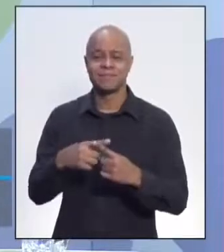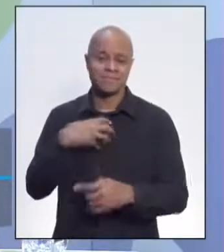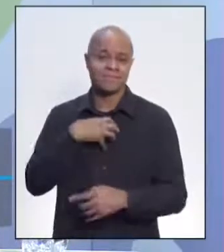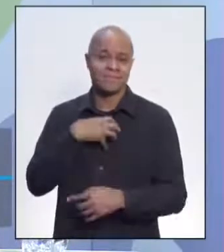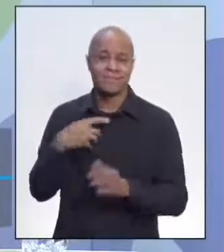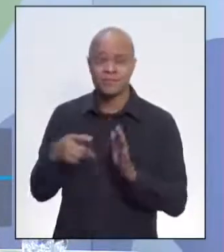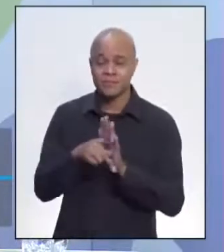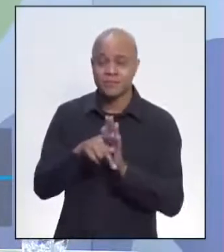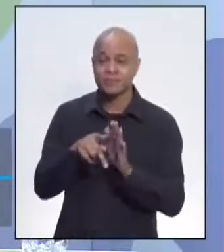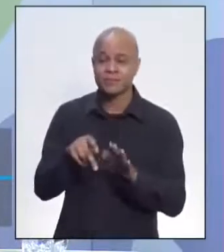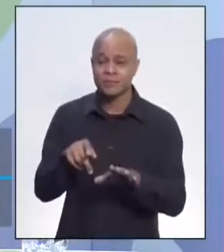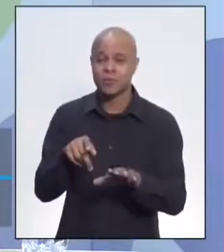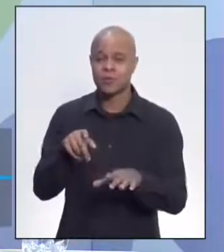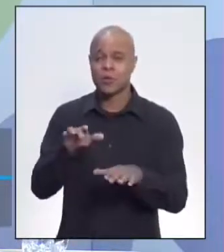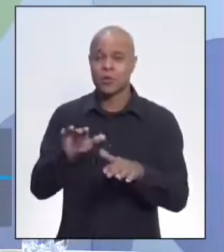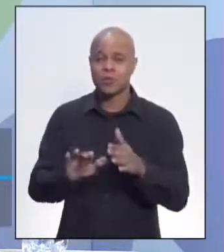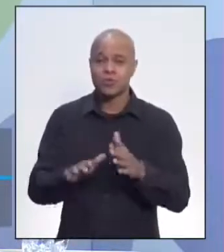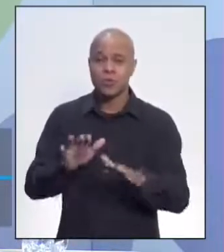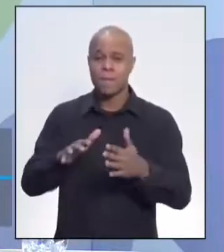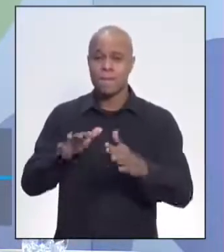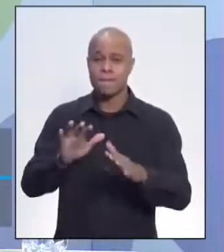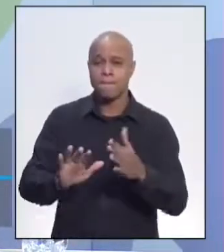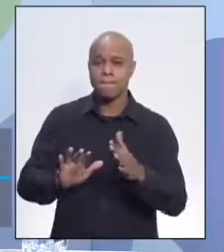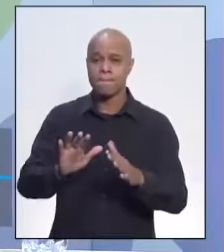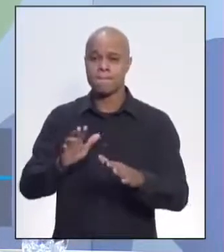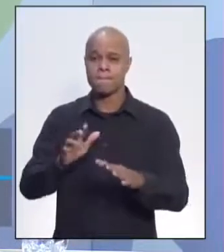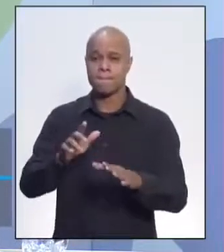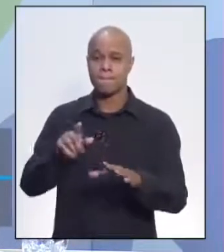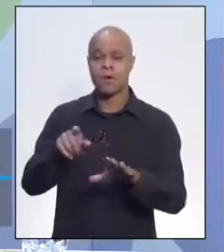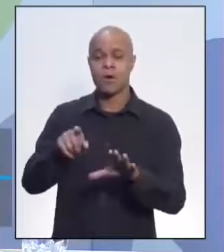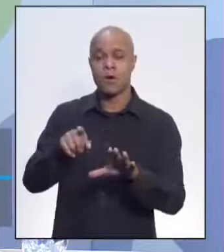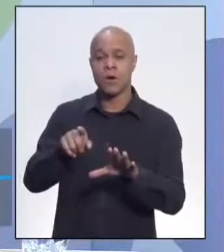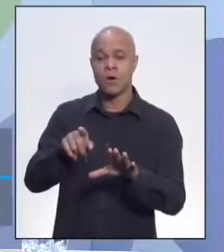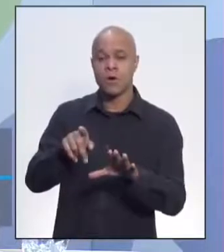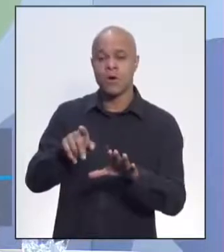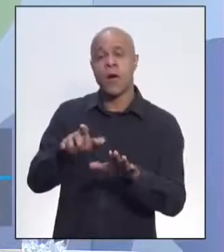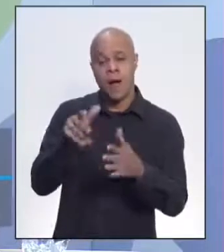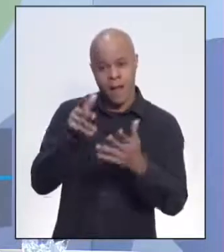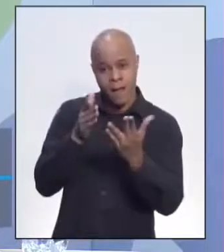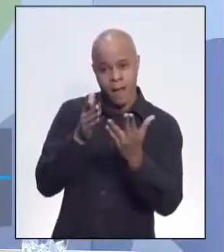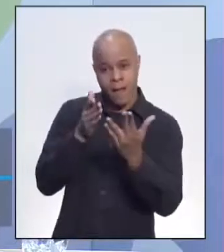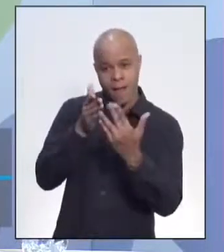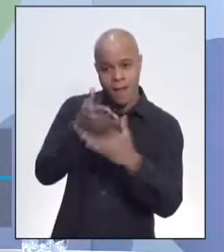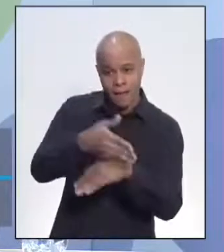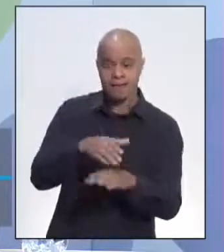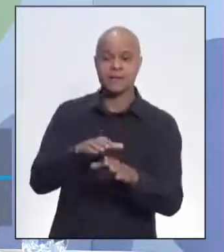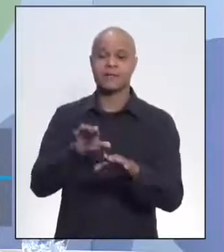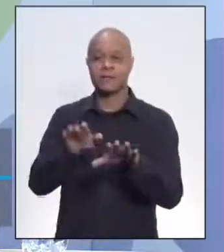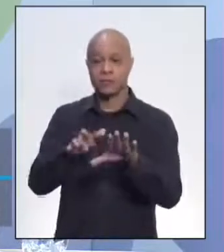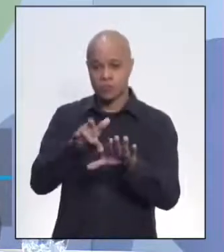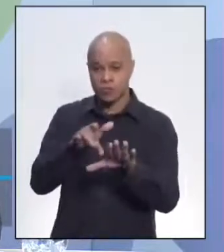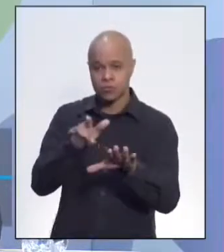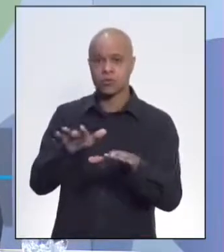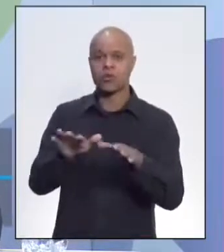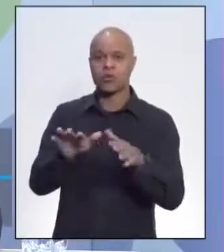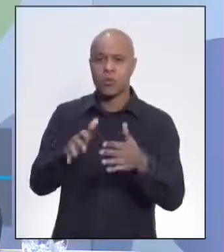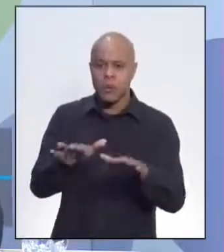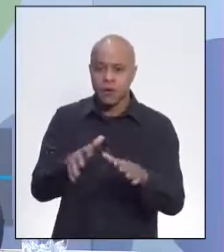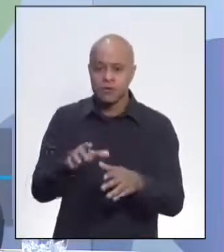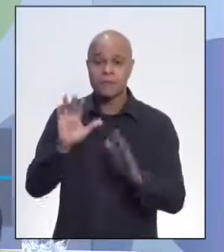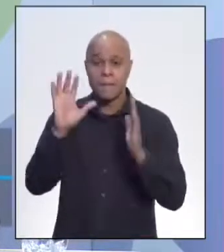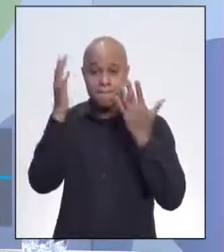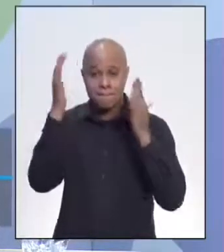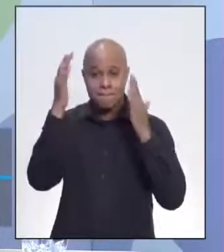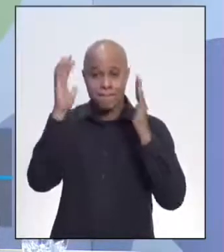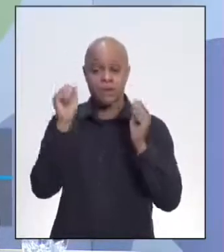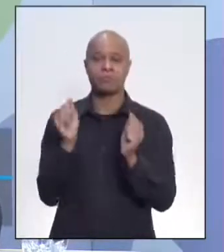questão da marcação do tempo da música através das palmas e das batidas de pés. Entretanto, o que marca